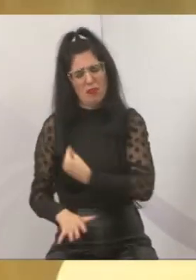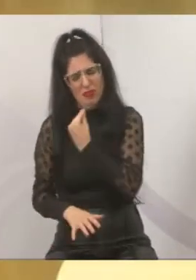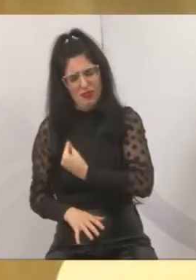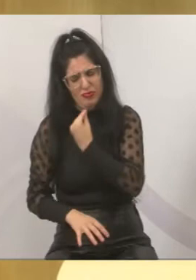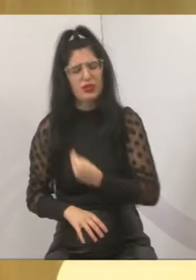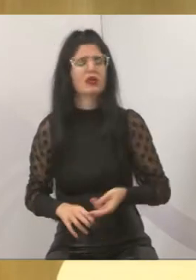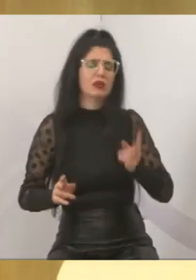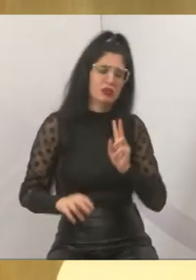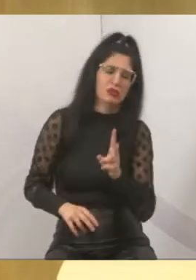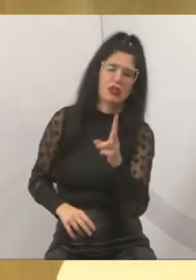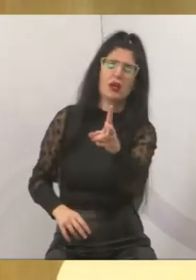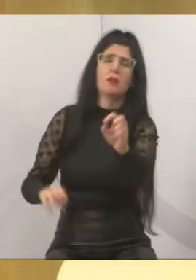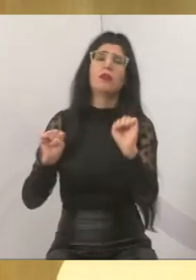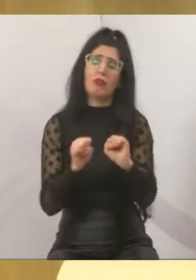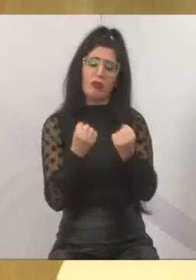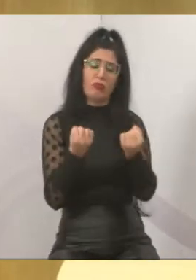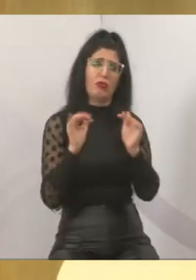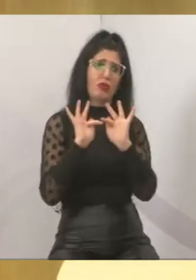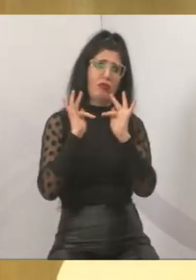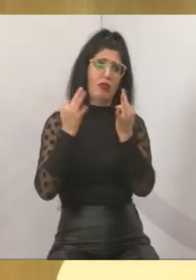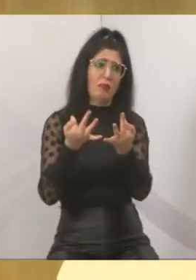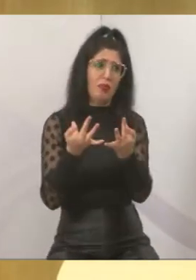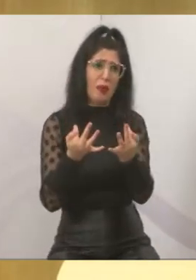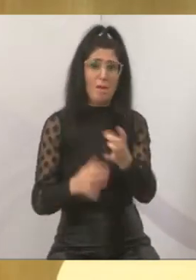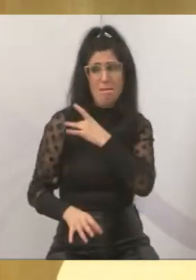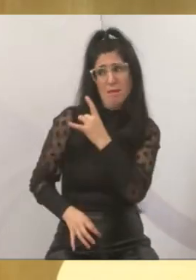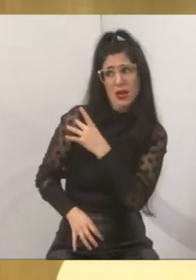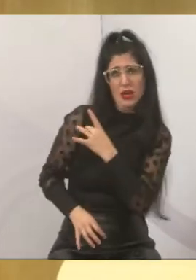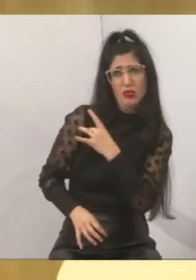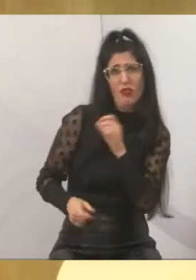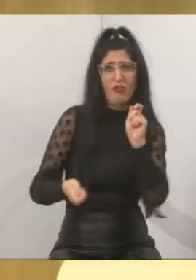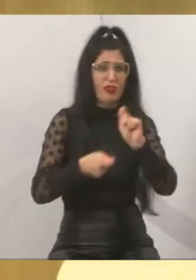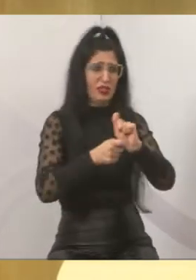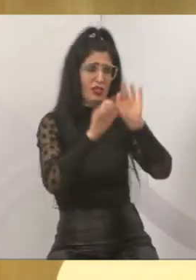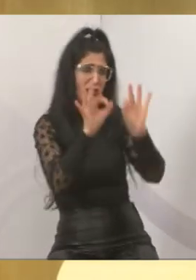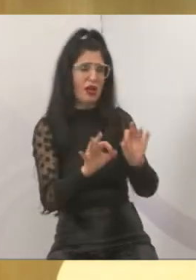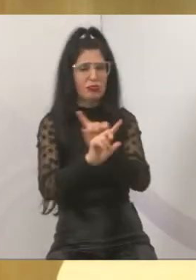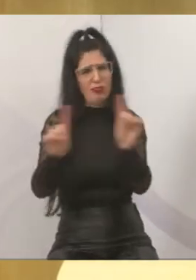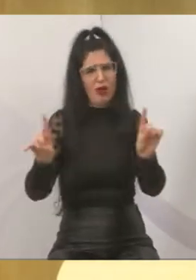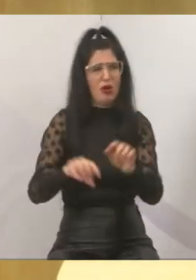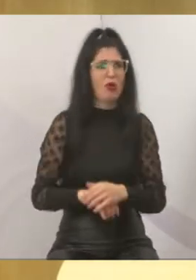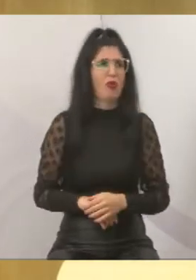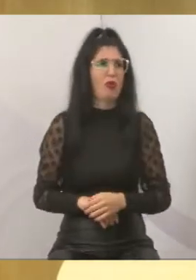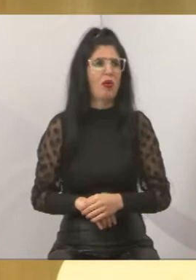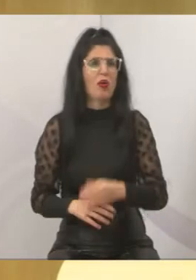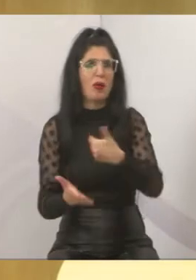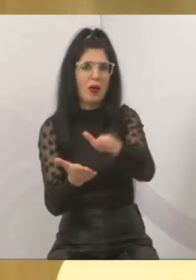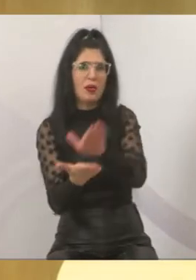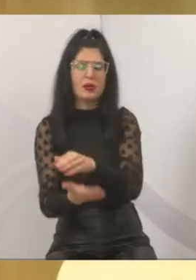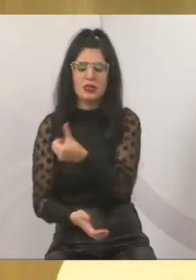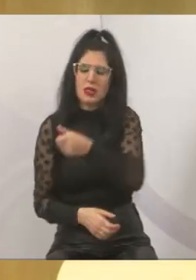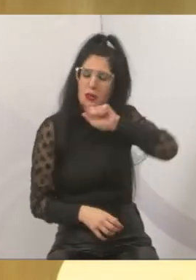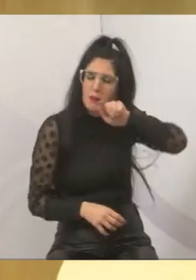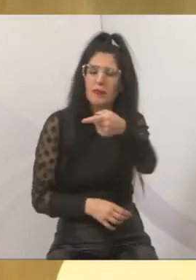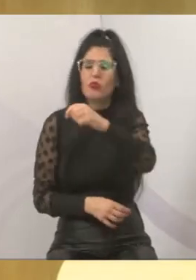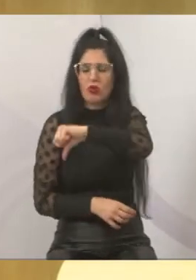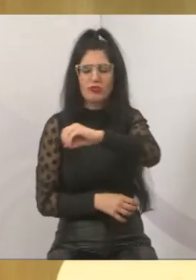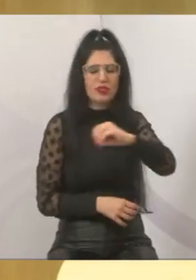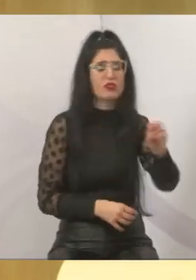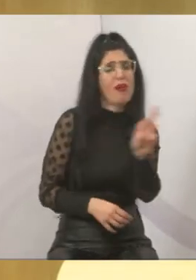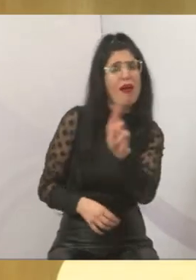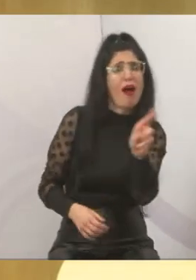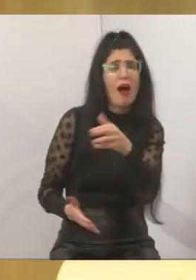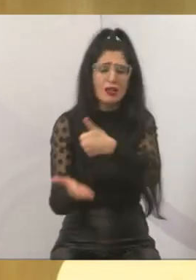famílias e não tendo medo de fazer aquilo que é certo. A multa para quem vender vai ser de R$6.900, ela